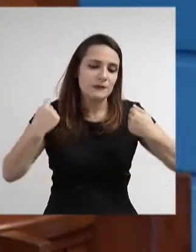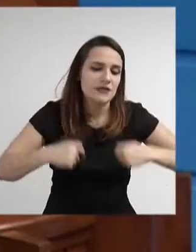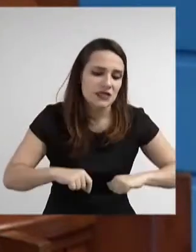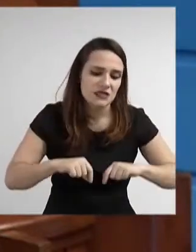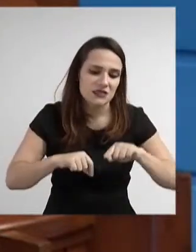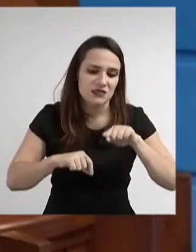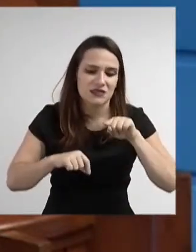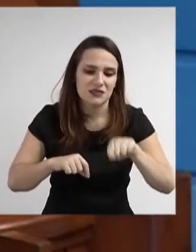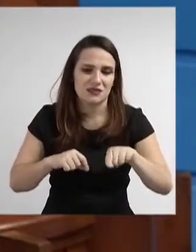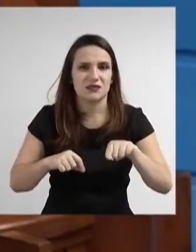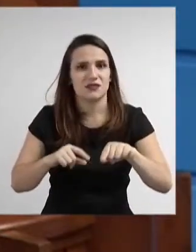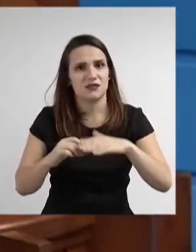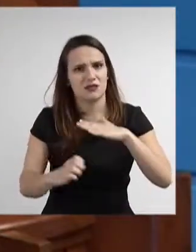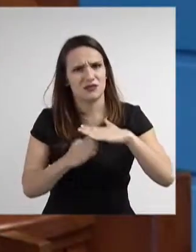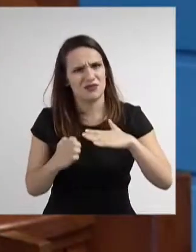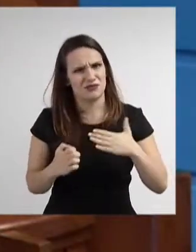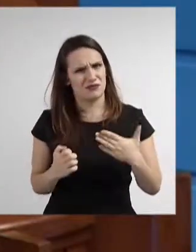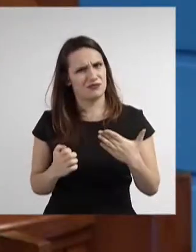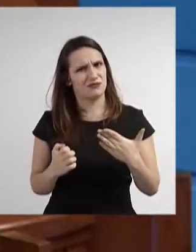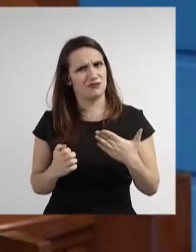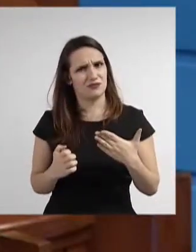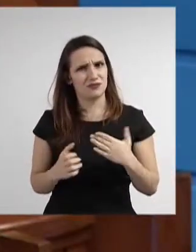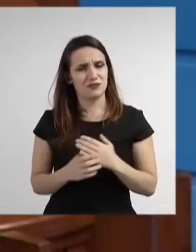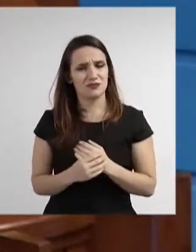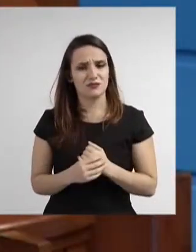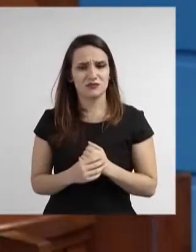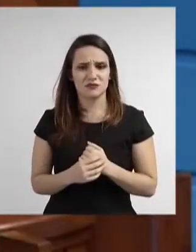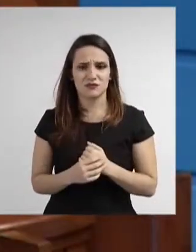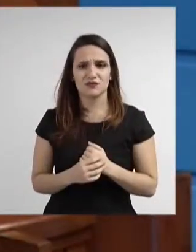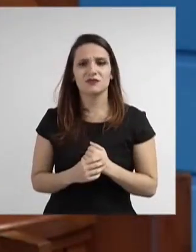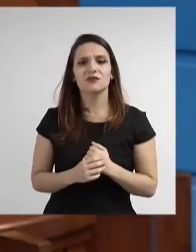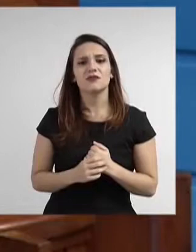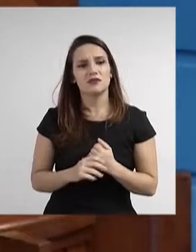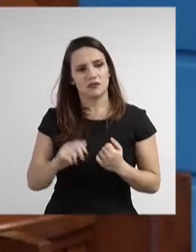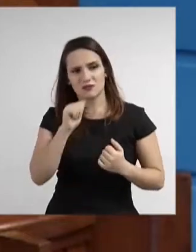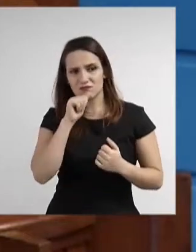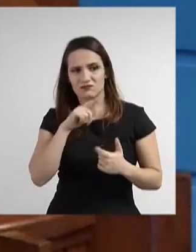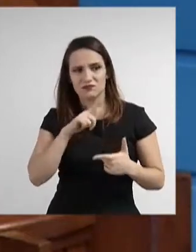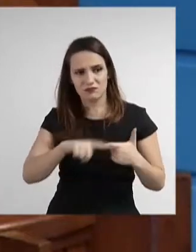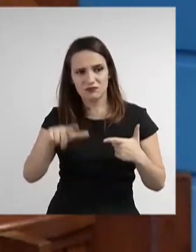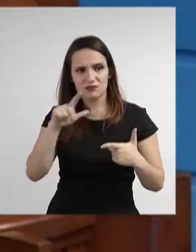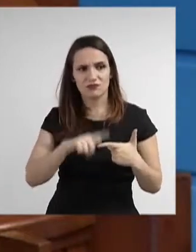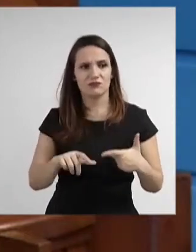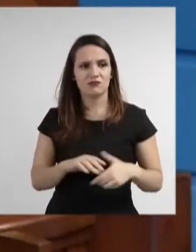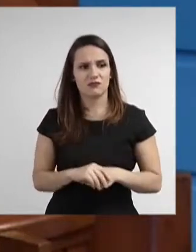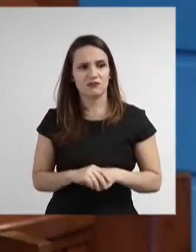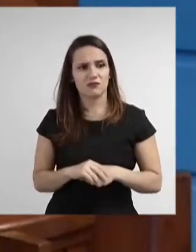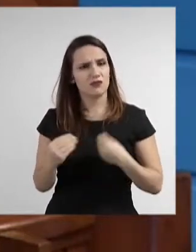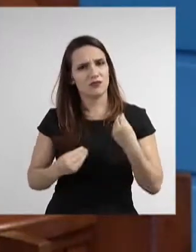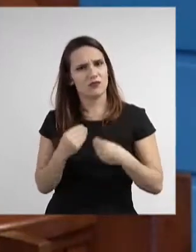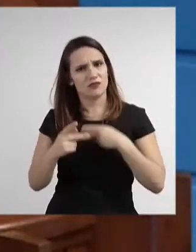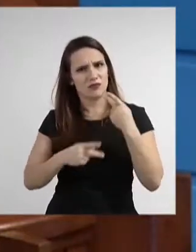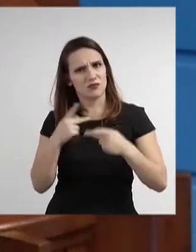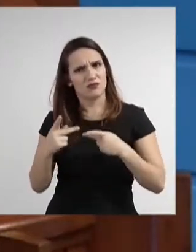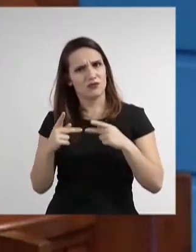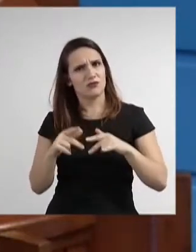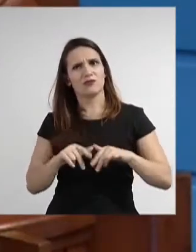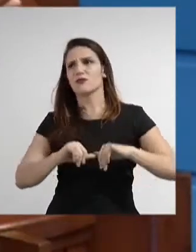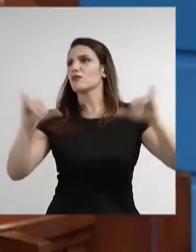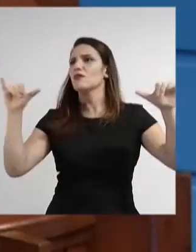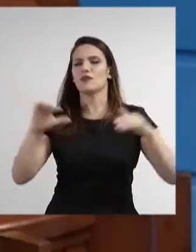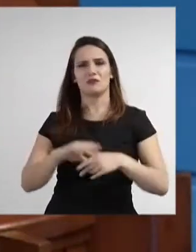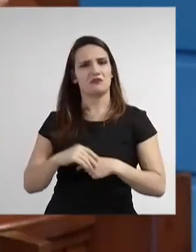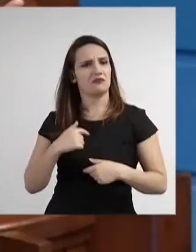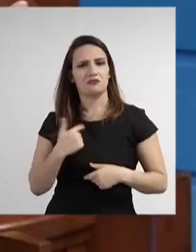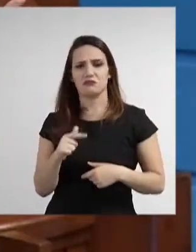é? Mesmo que o governo esteja nessa situação, não poderia dizer isso publicamente, dizer, olha, eu não